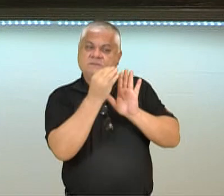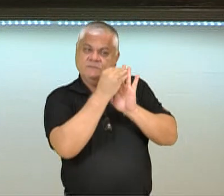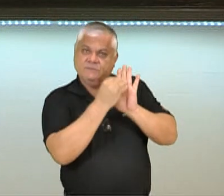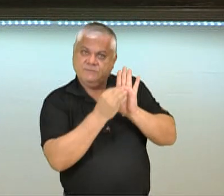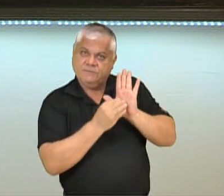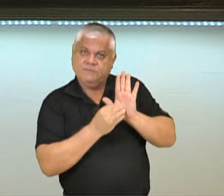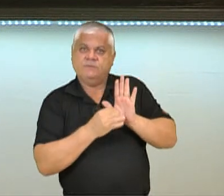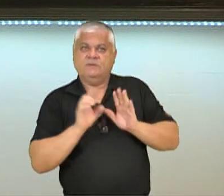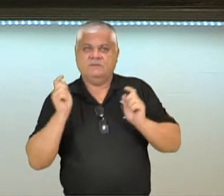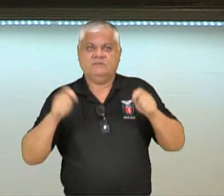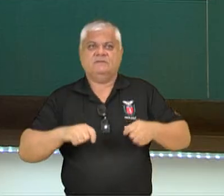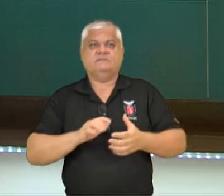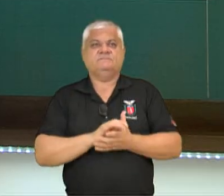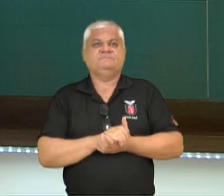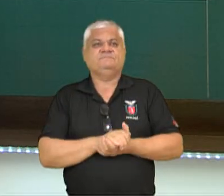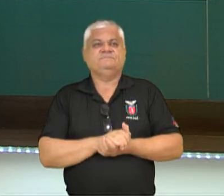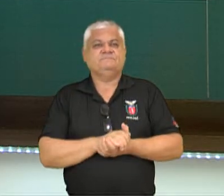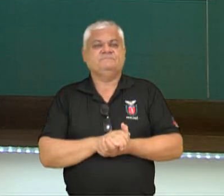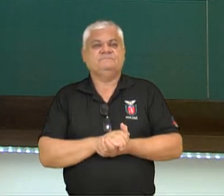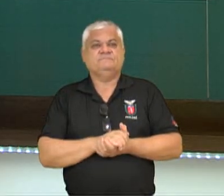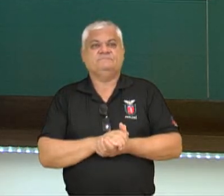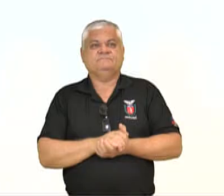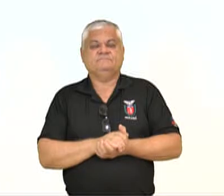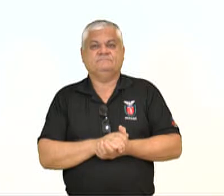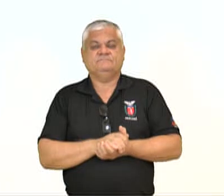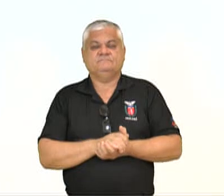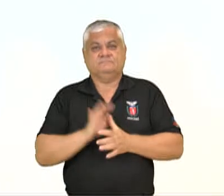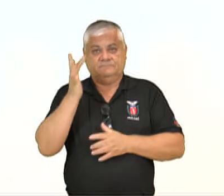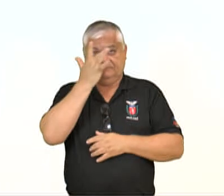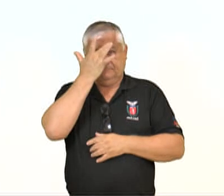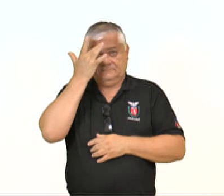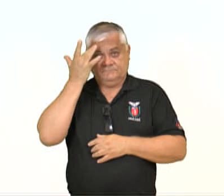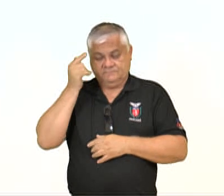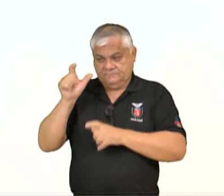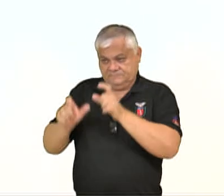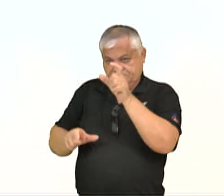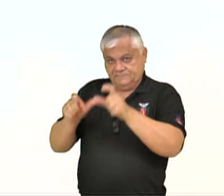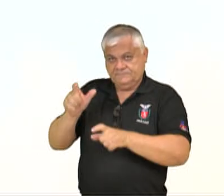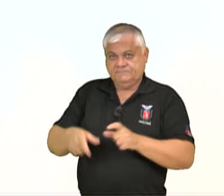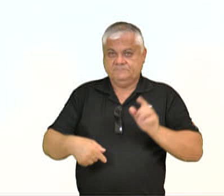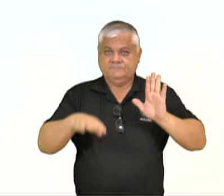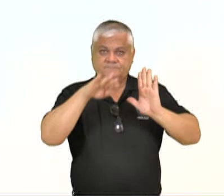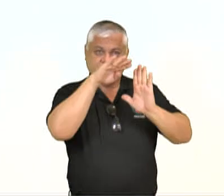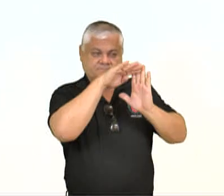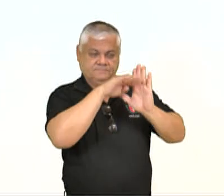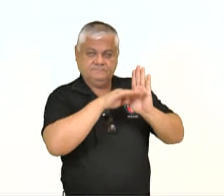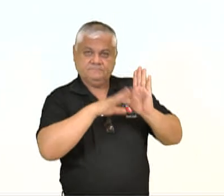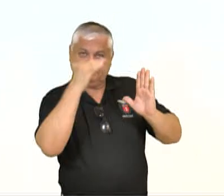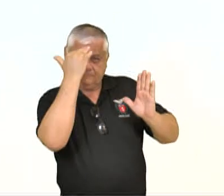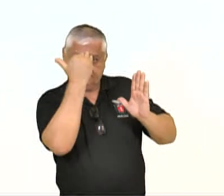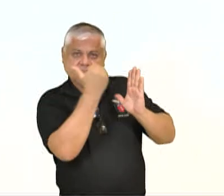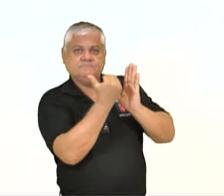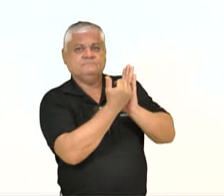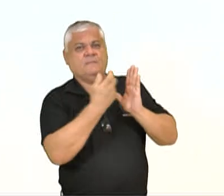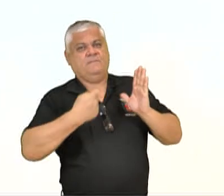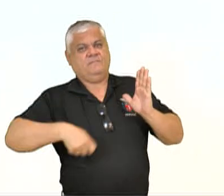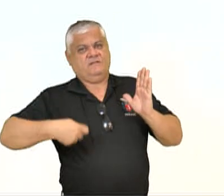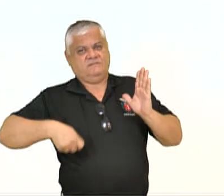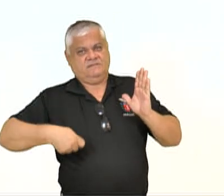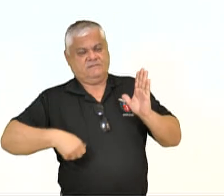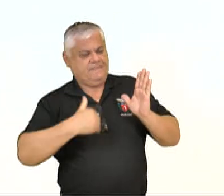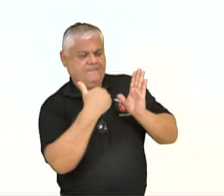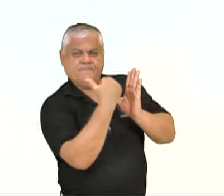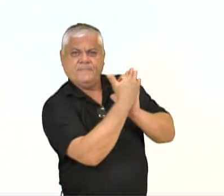consegue fazer. Os praticantes devem sempre cumprir as seguintes regras ao realizarem um percurso de